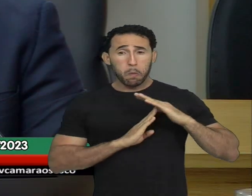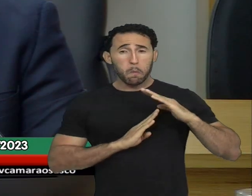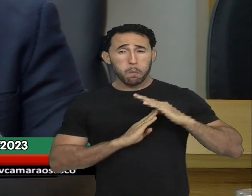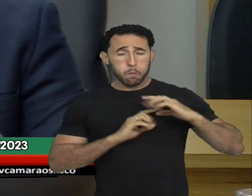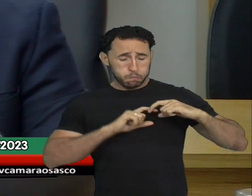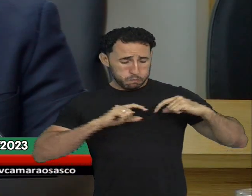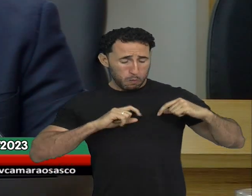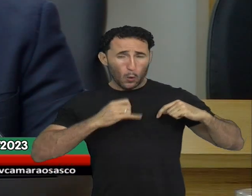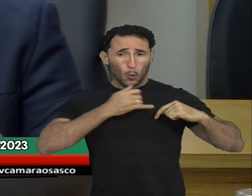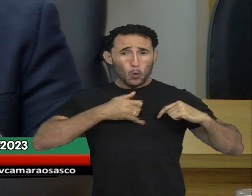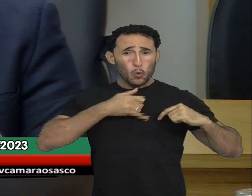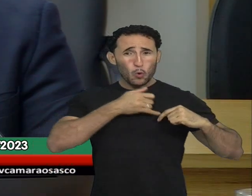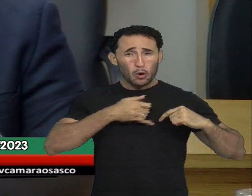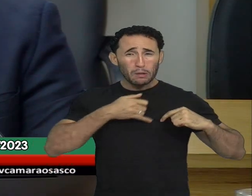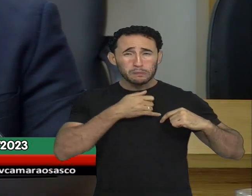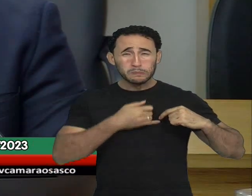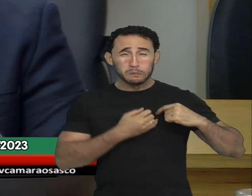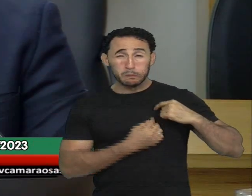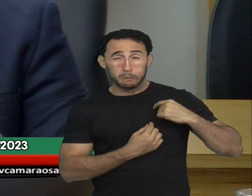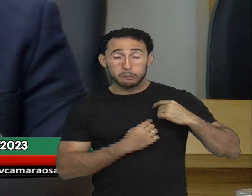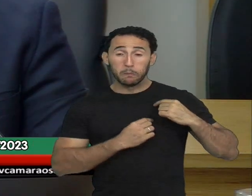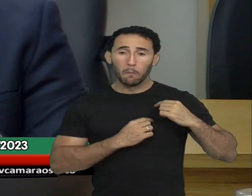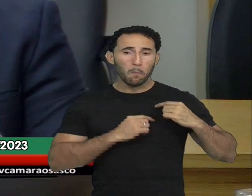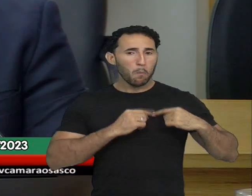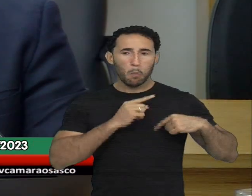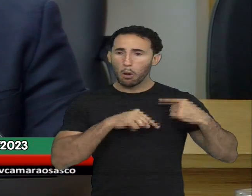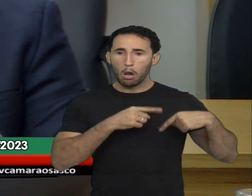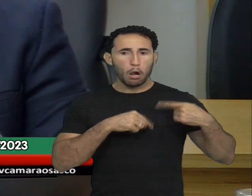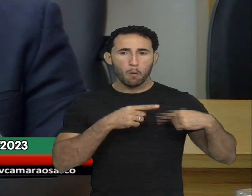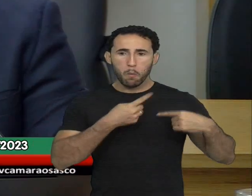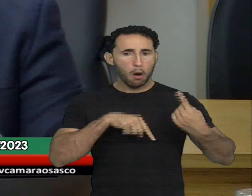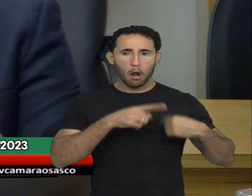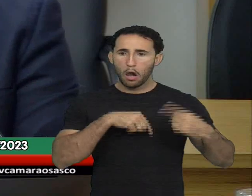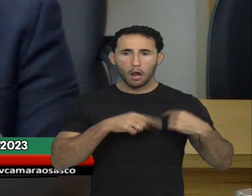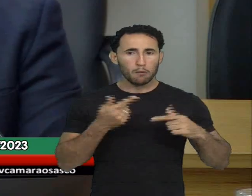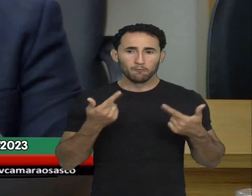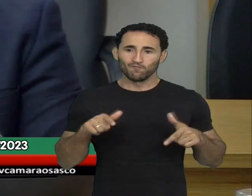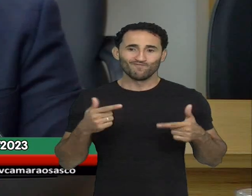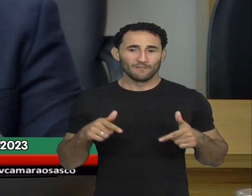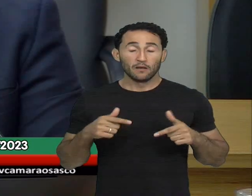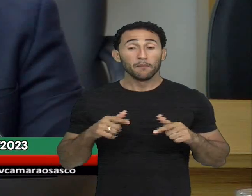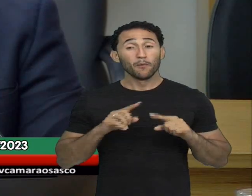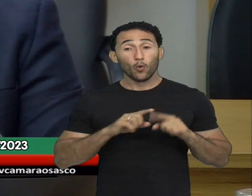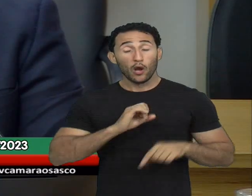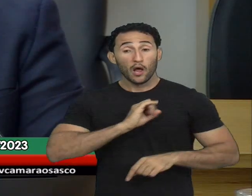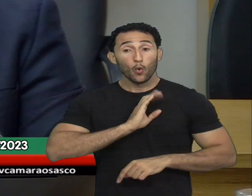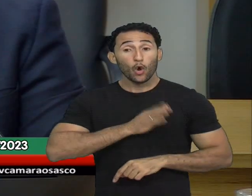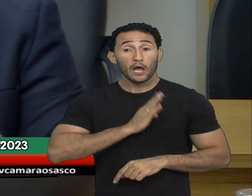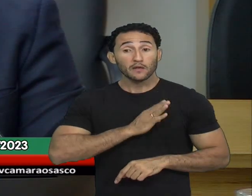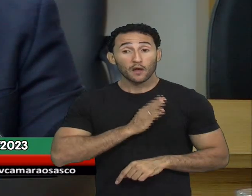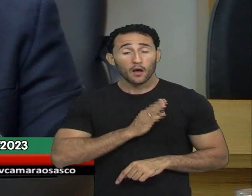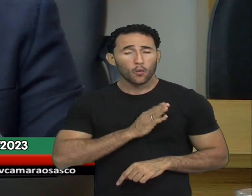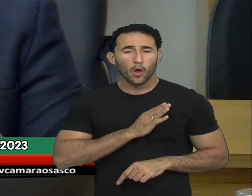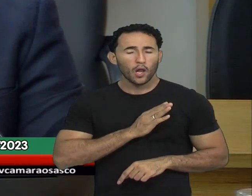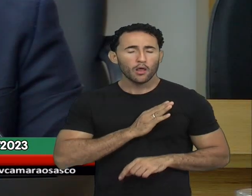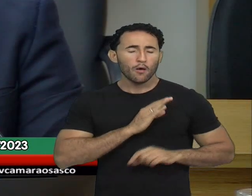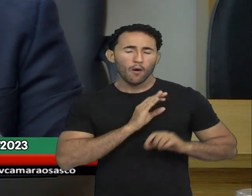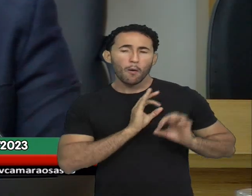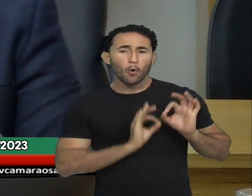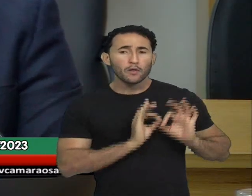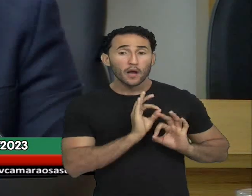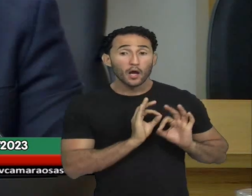mais forte, mesmo que ele não tenha entupimento. É um coração que precisa trabalhar mais. O coração é feito para trabalhar para